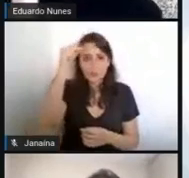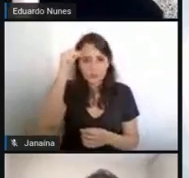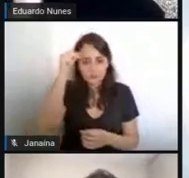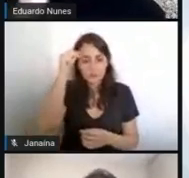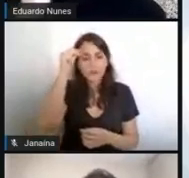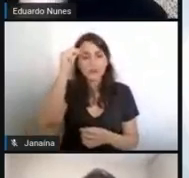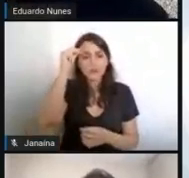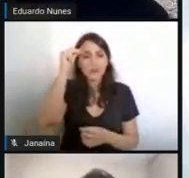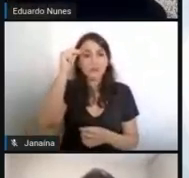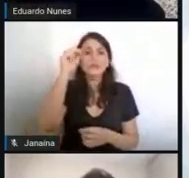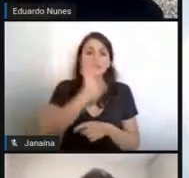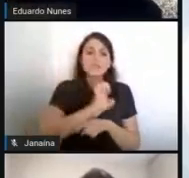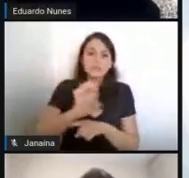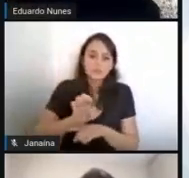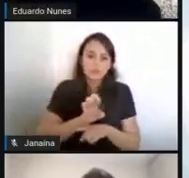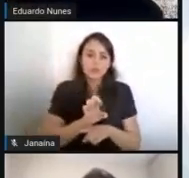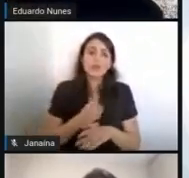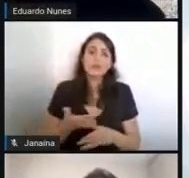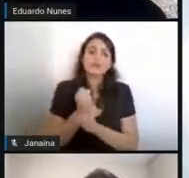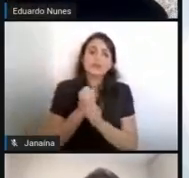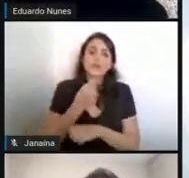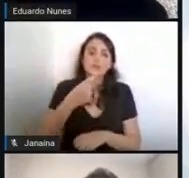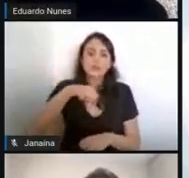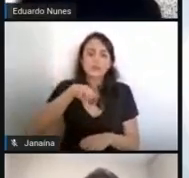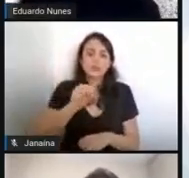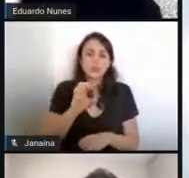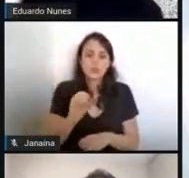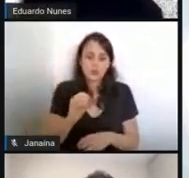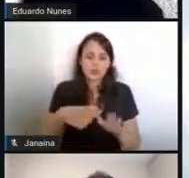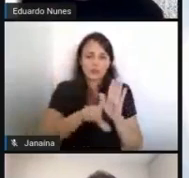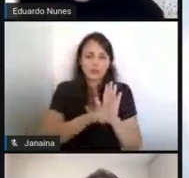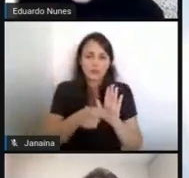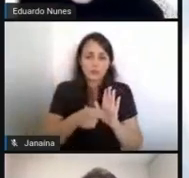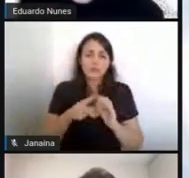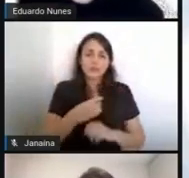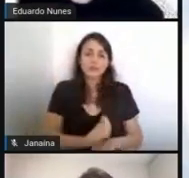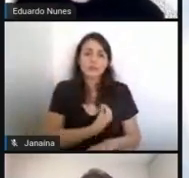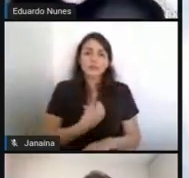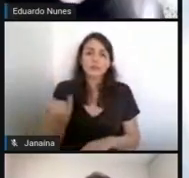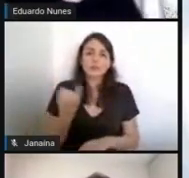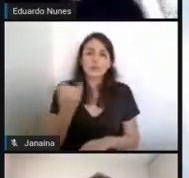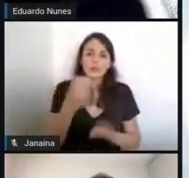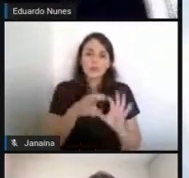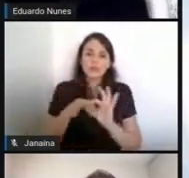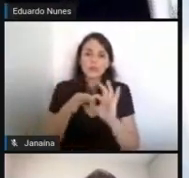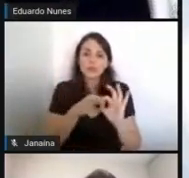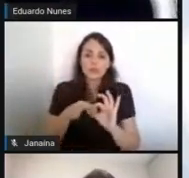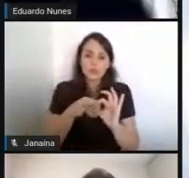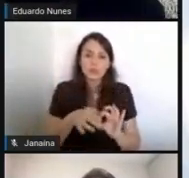Lei 8.080 a participação importante da União, né, na normatização,